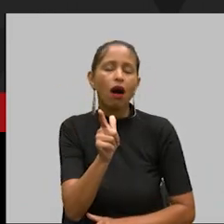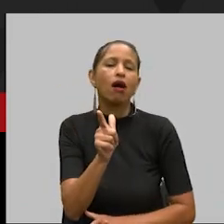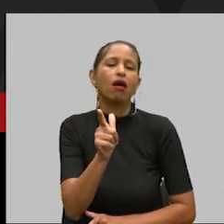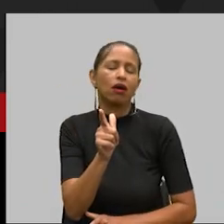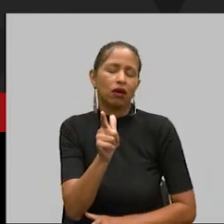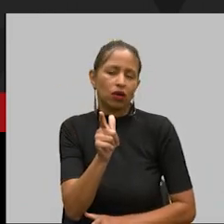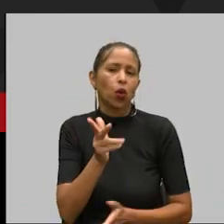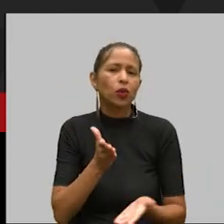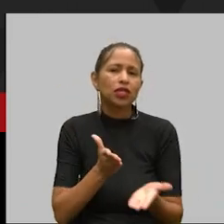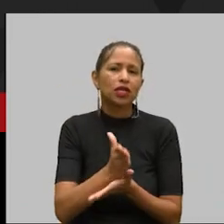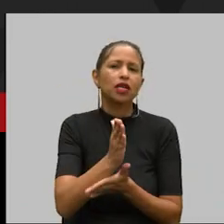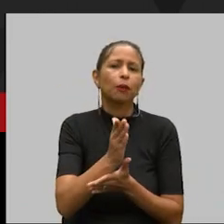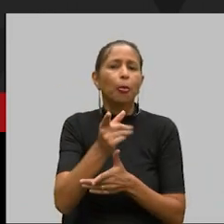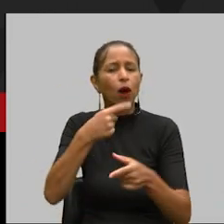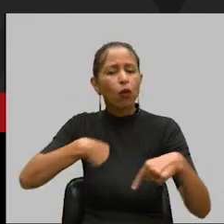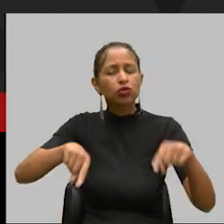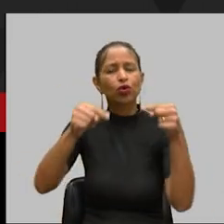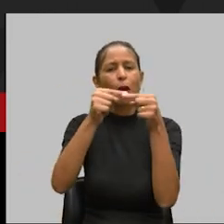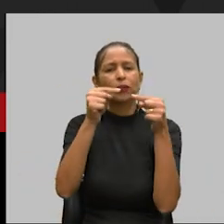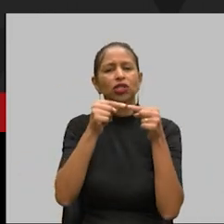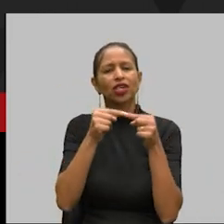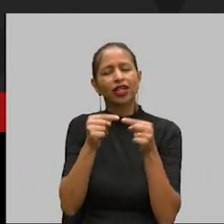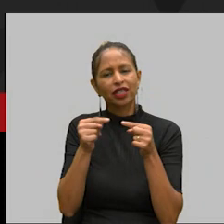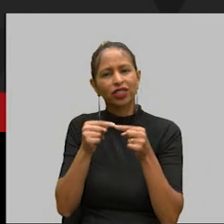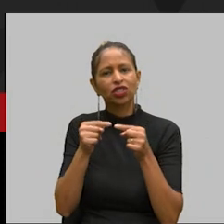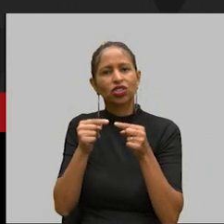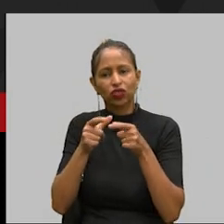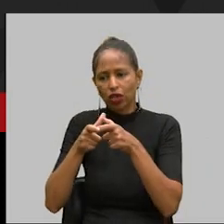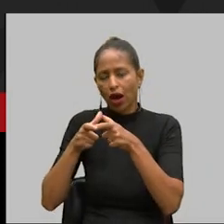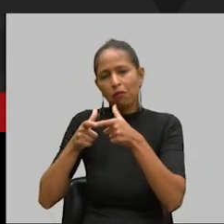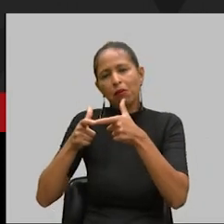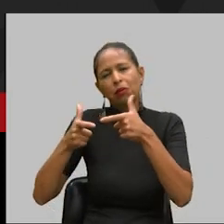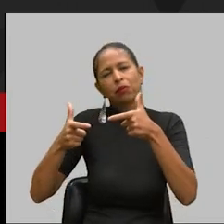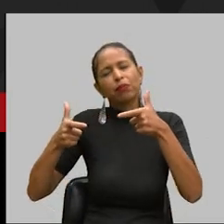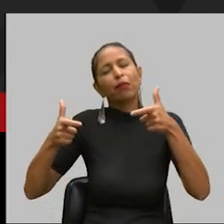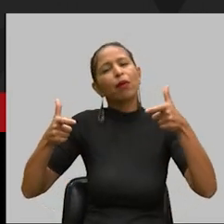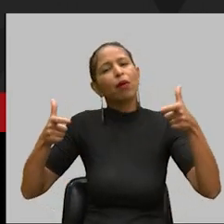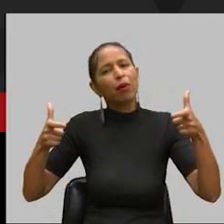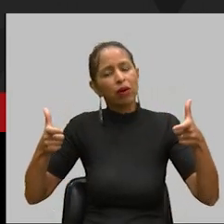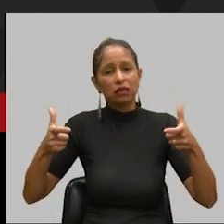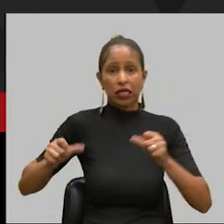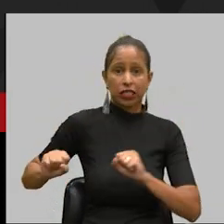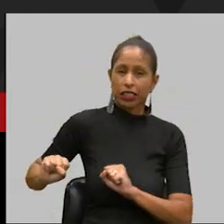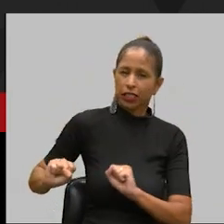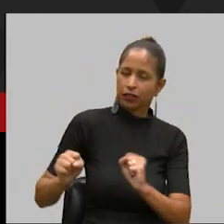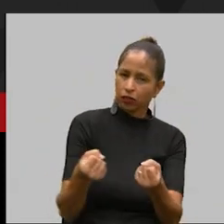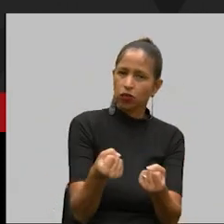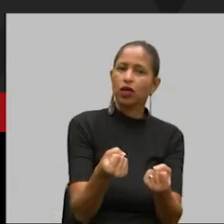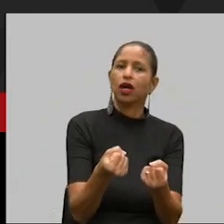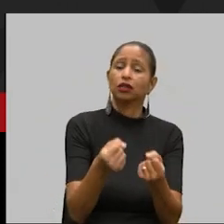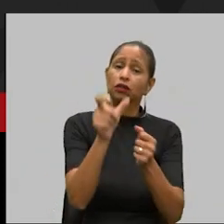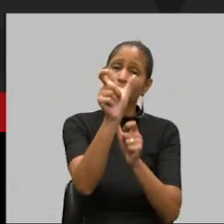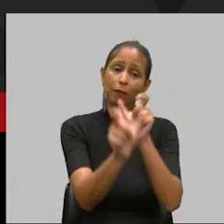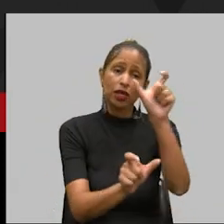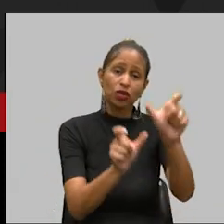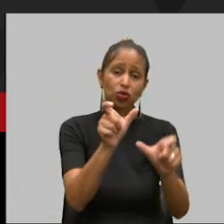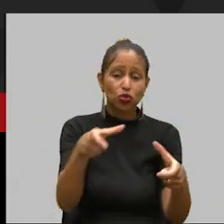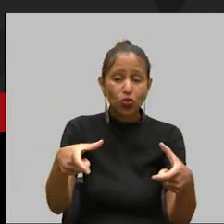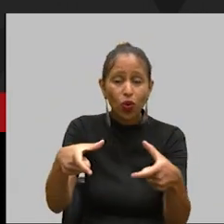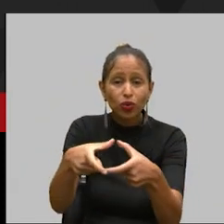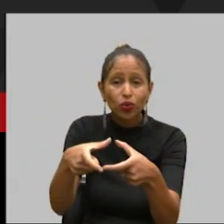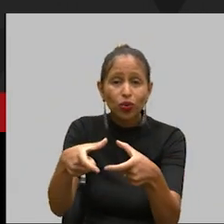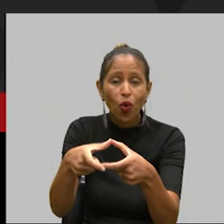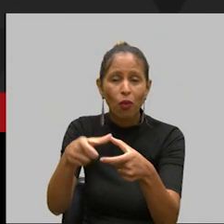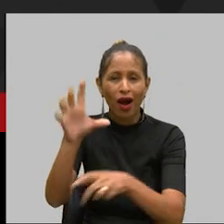eh os objetivos de ampliar a segurança dos sujeitos do campo das águas e das